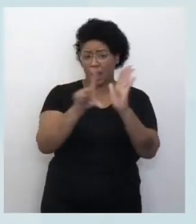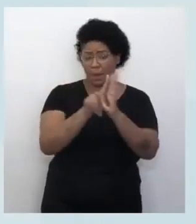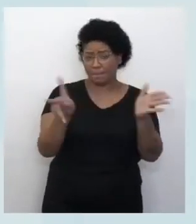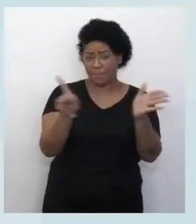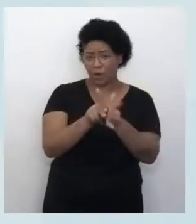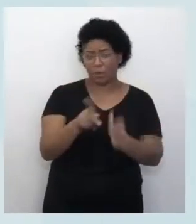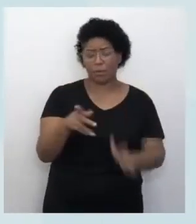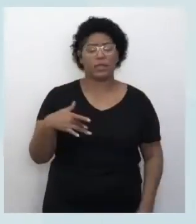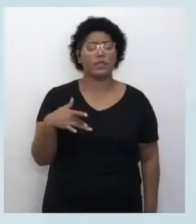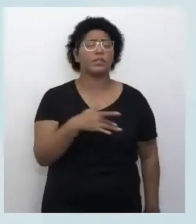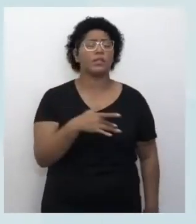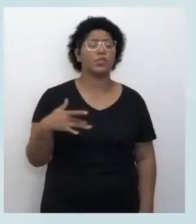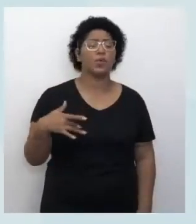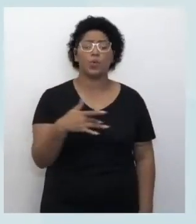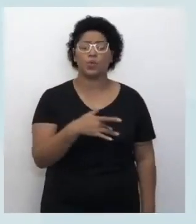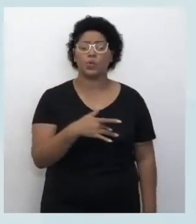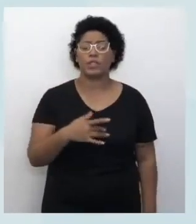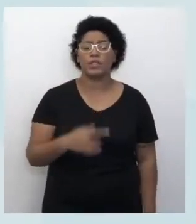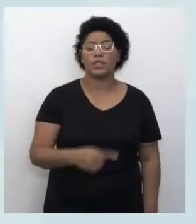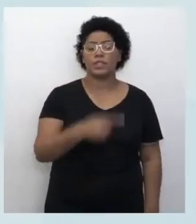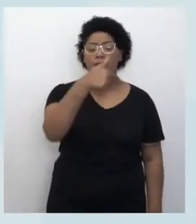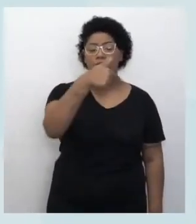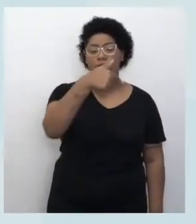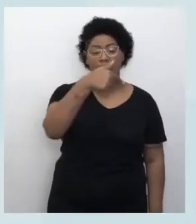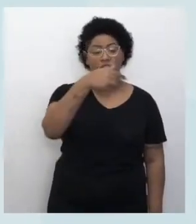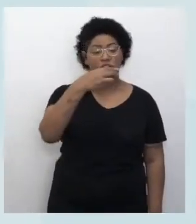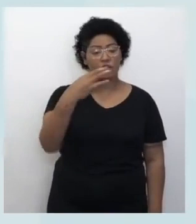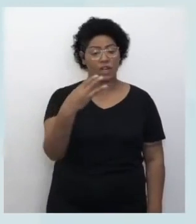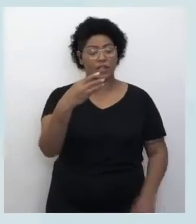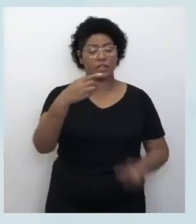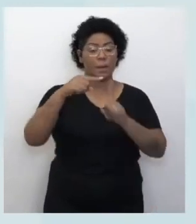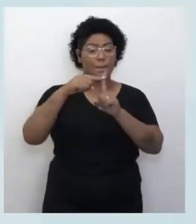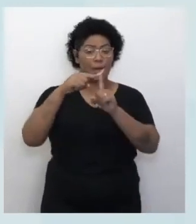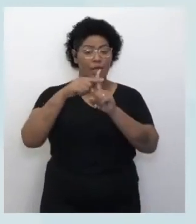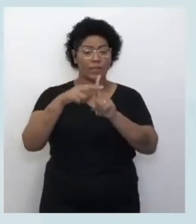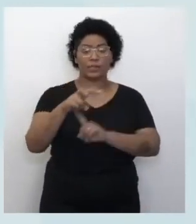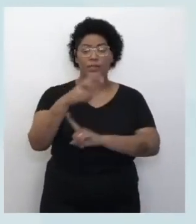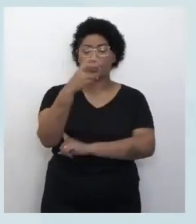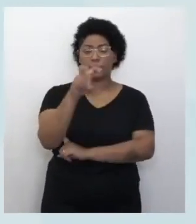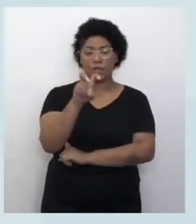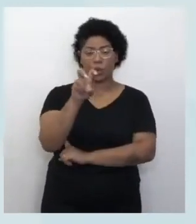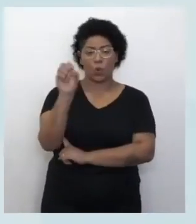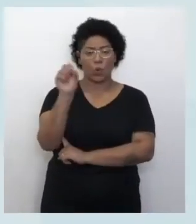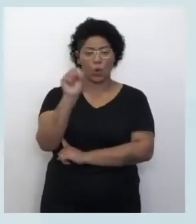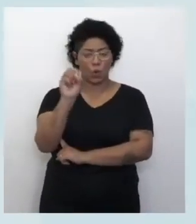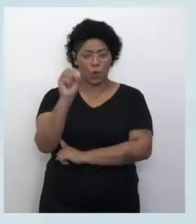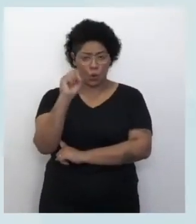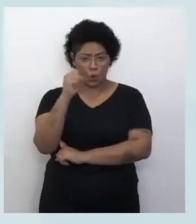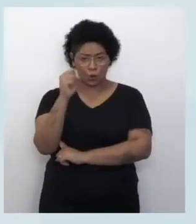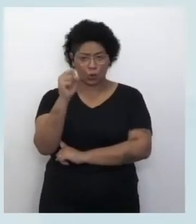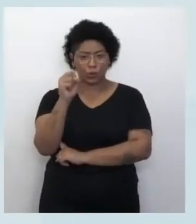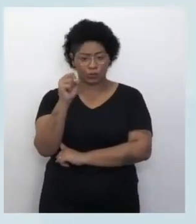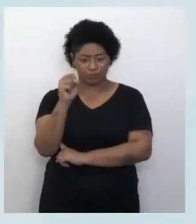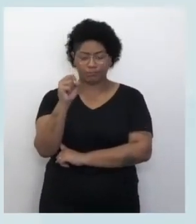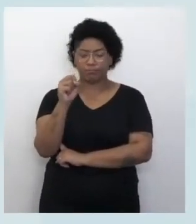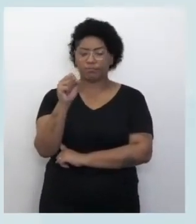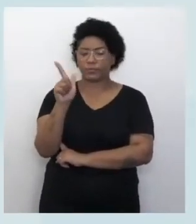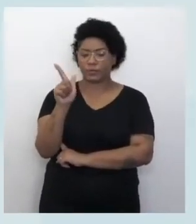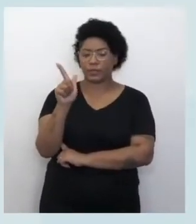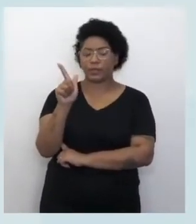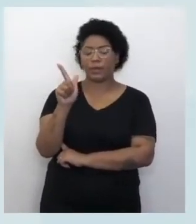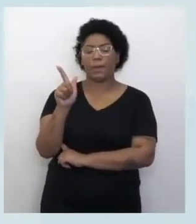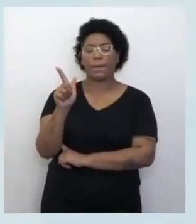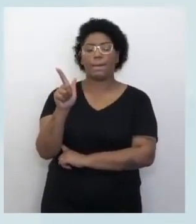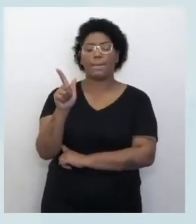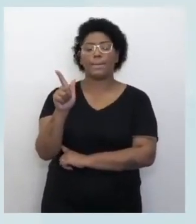né, 73 gramas mais 58 gramas, ok? que se trata dos